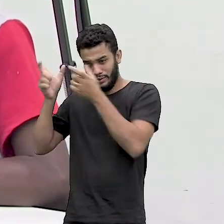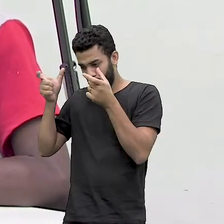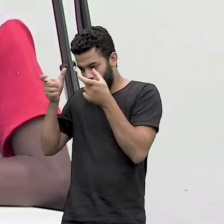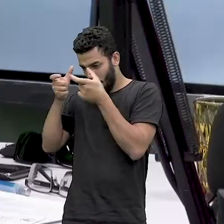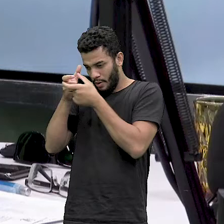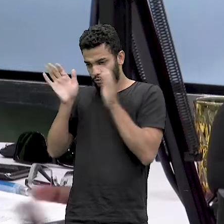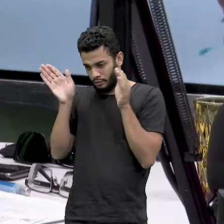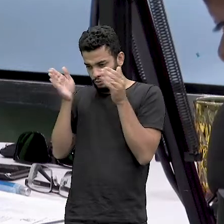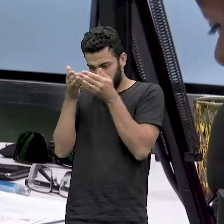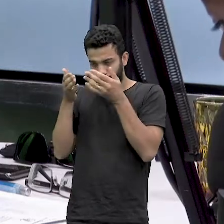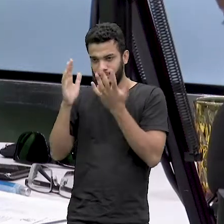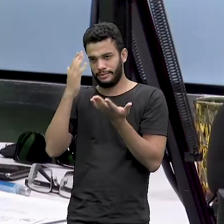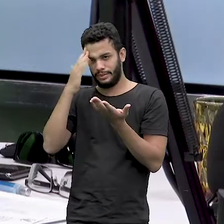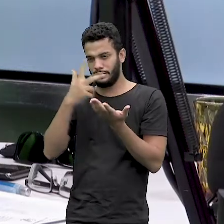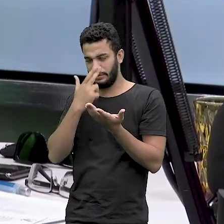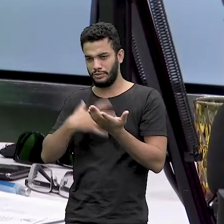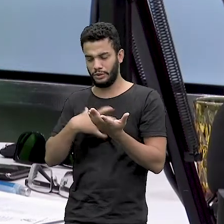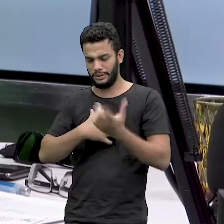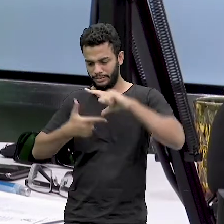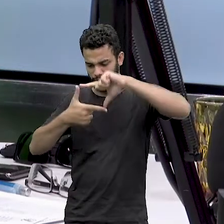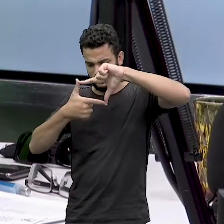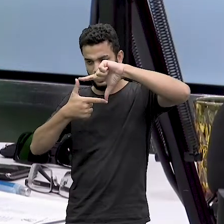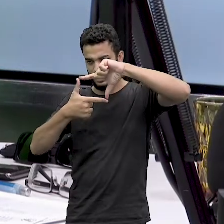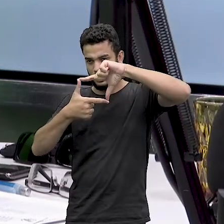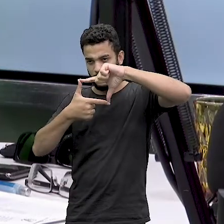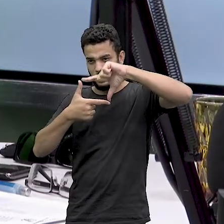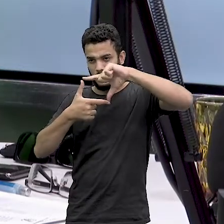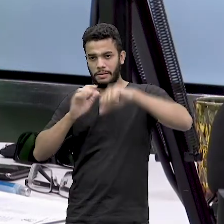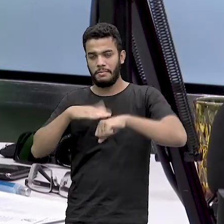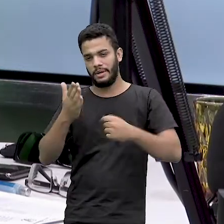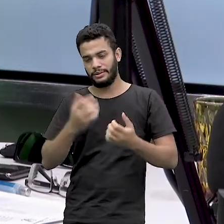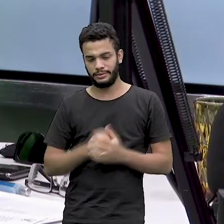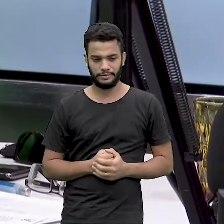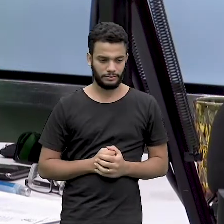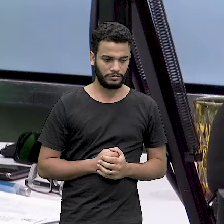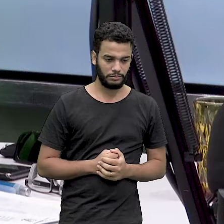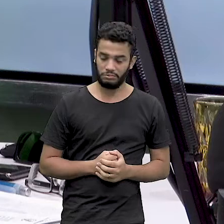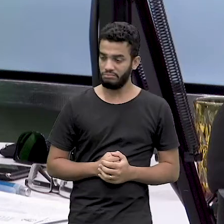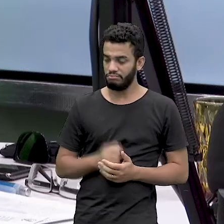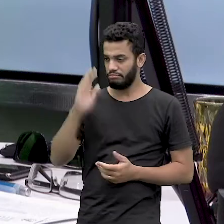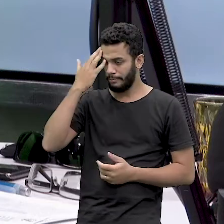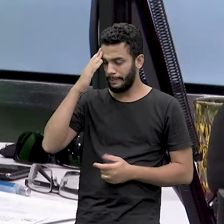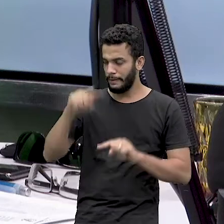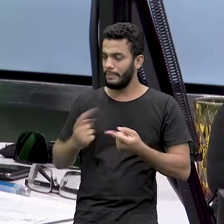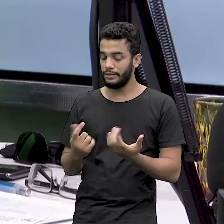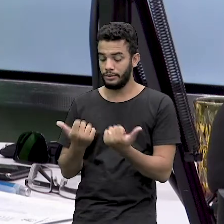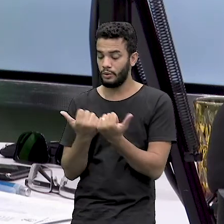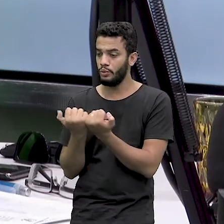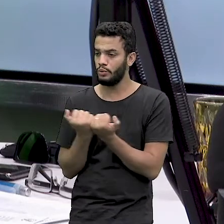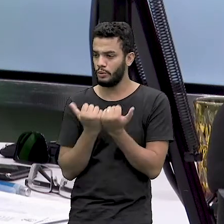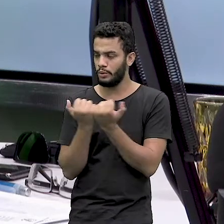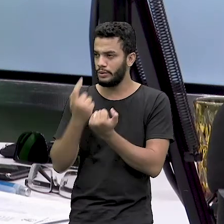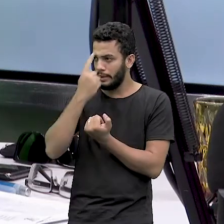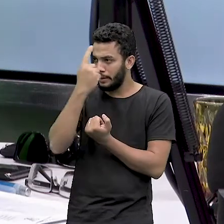Jogos, né? Jogos, principalmente. Então, os jogos, eles estão moldando a